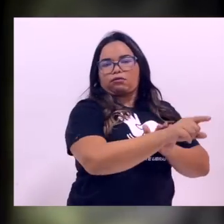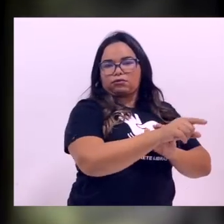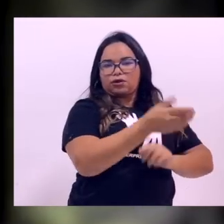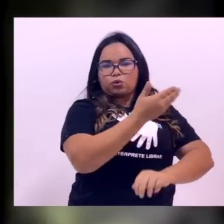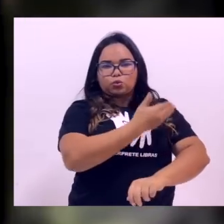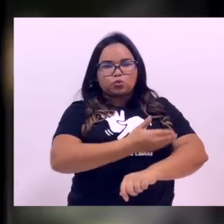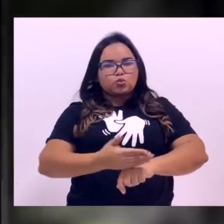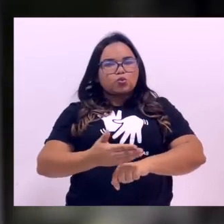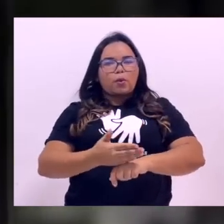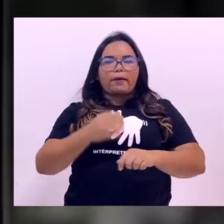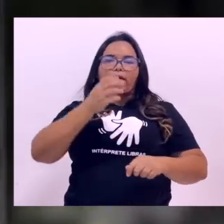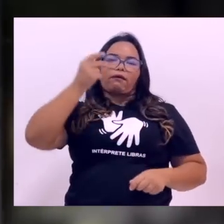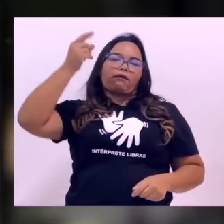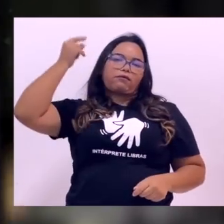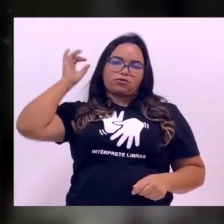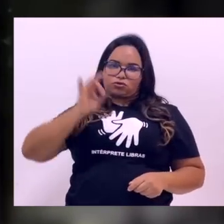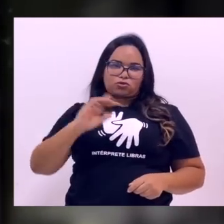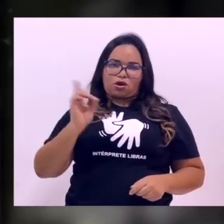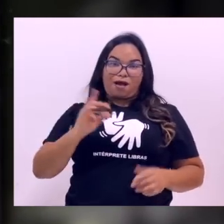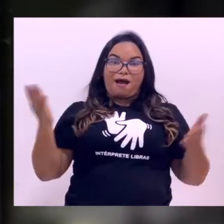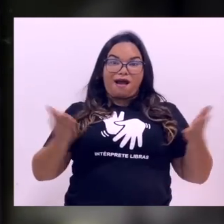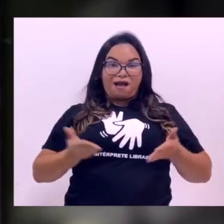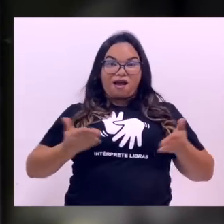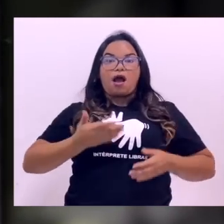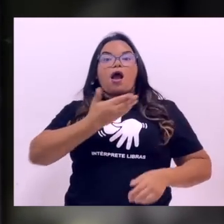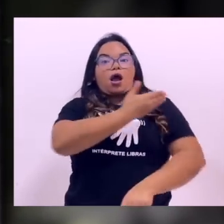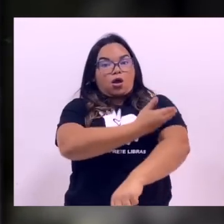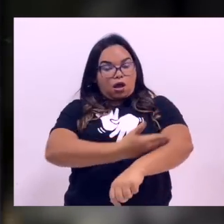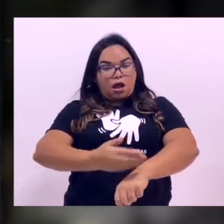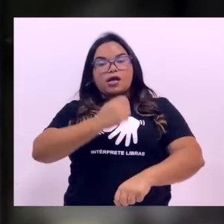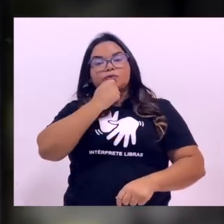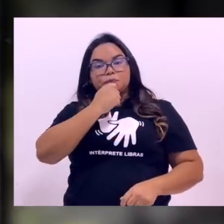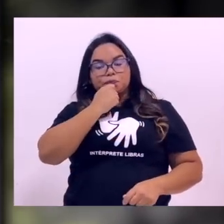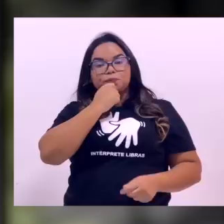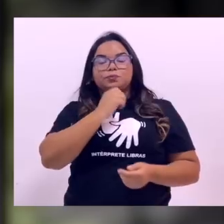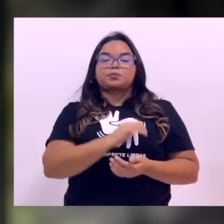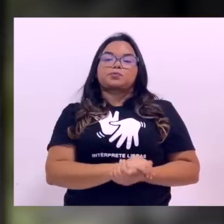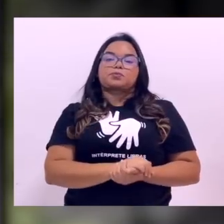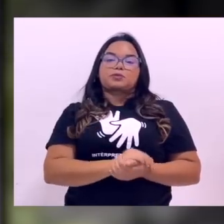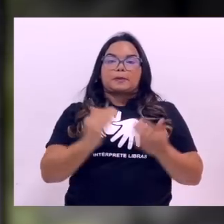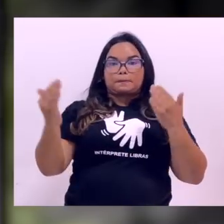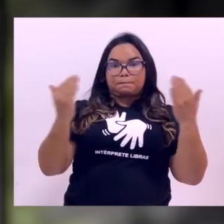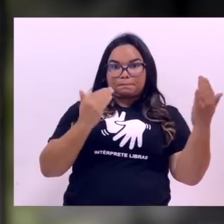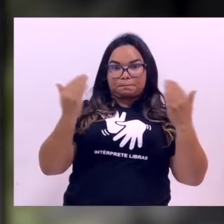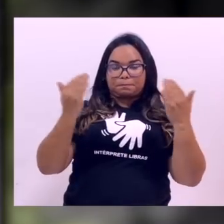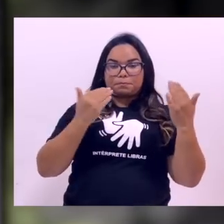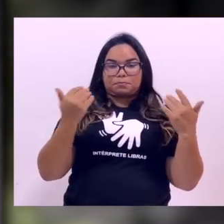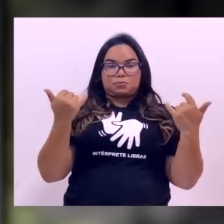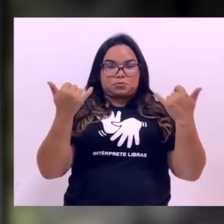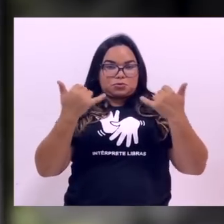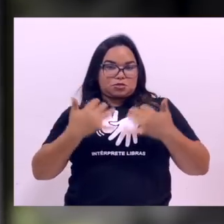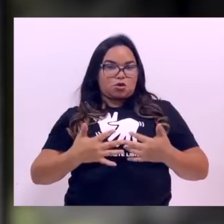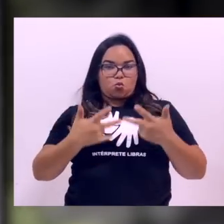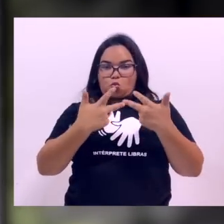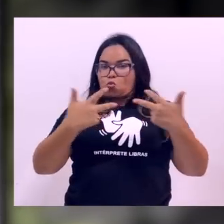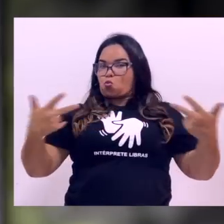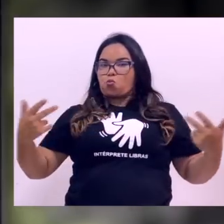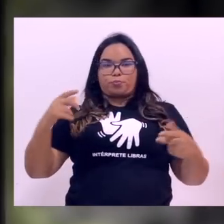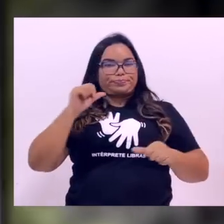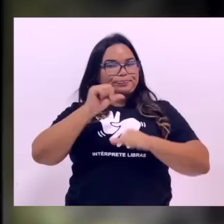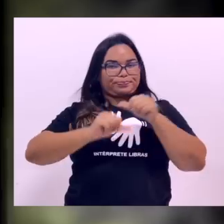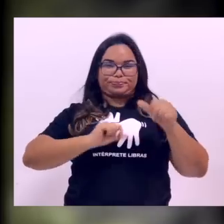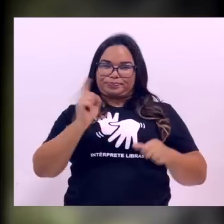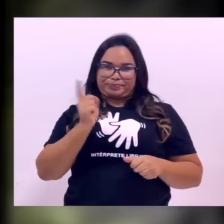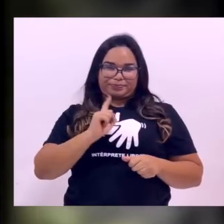pensem que esses são costumes antigos. Estes são costumes atuais. E os paralelos nos dizem que as coisas